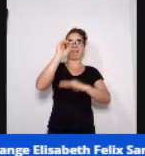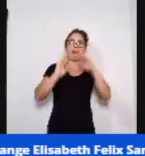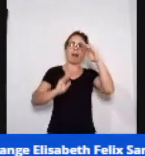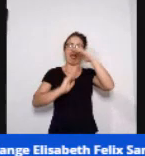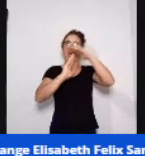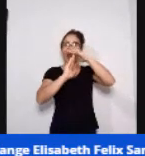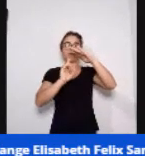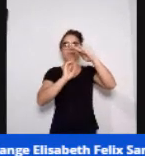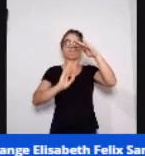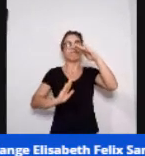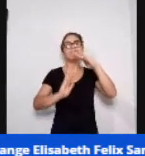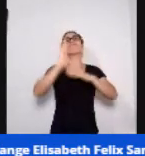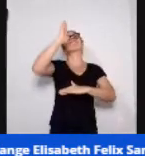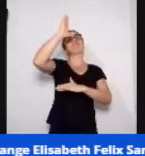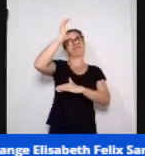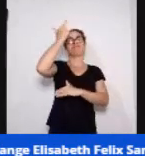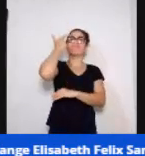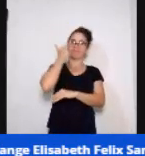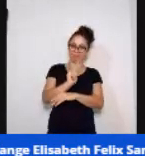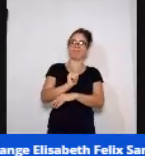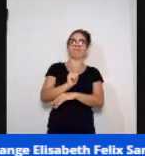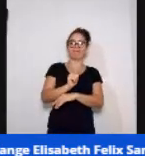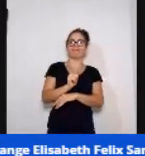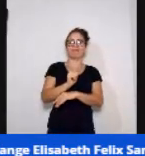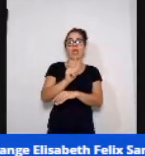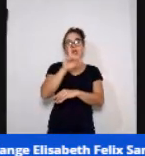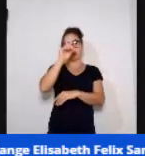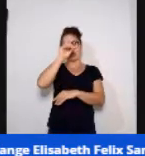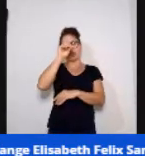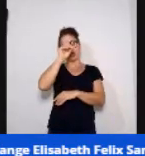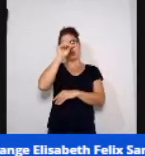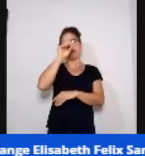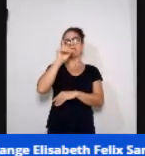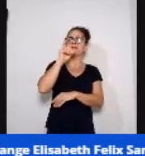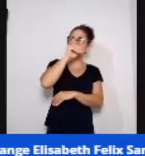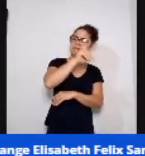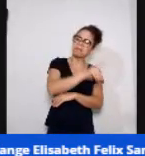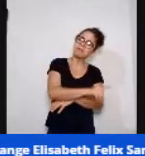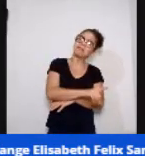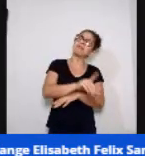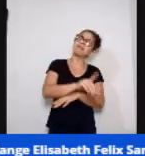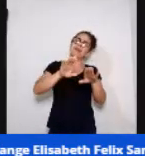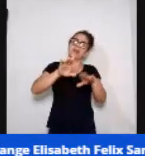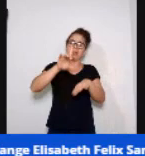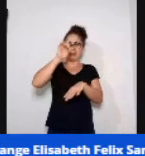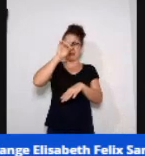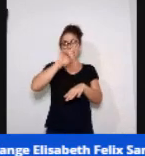dias são difíceis, tem momento que a gente para e fala assim, nossa, mas, né,